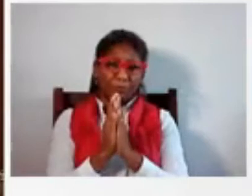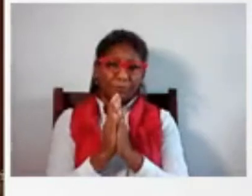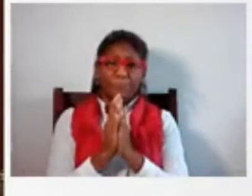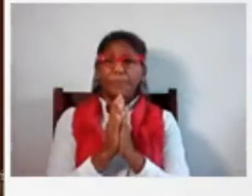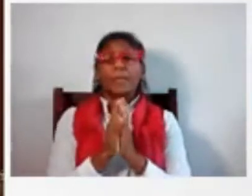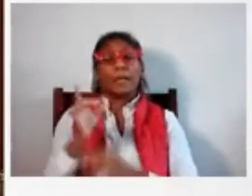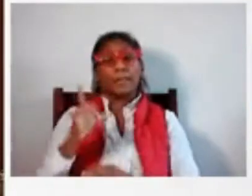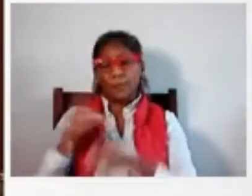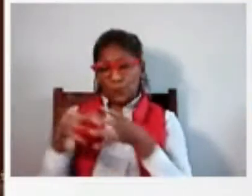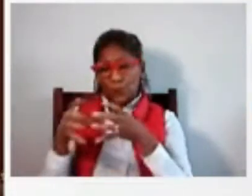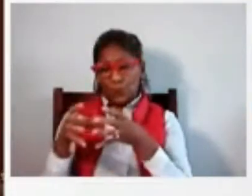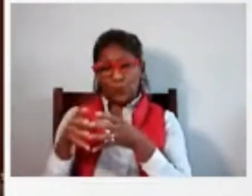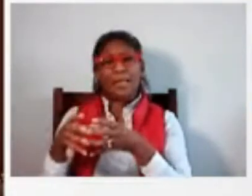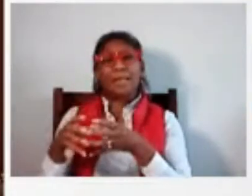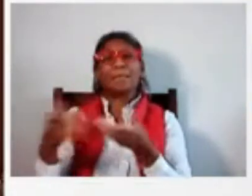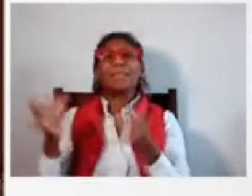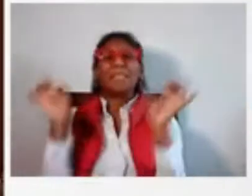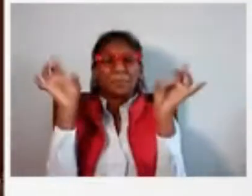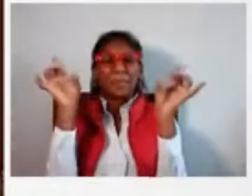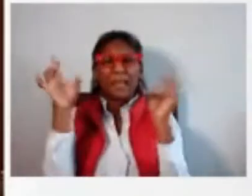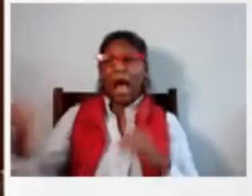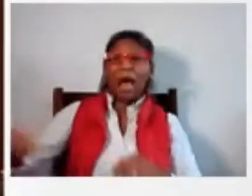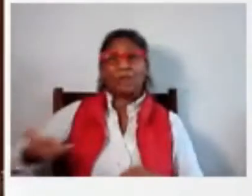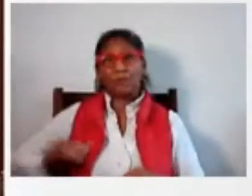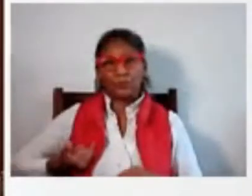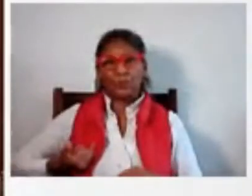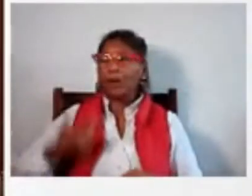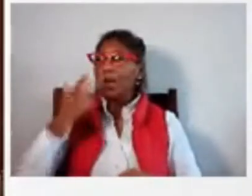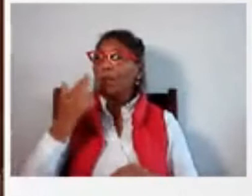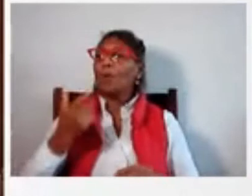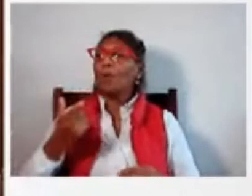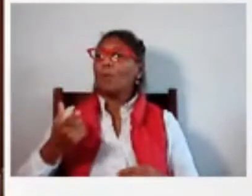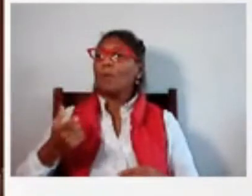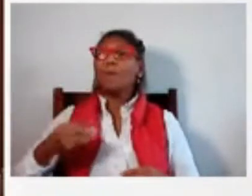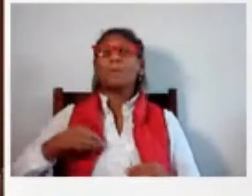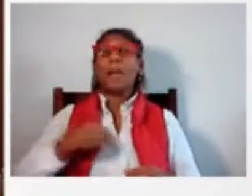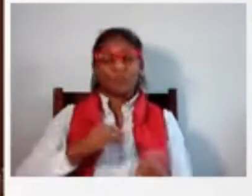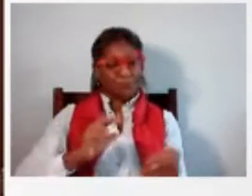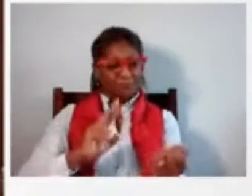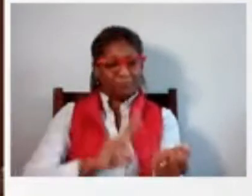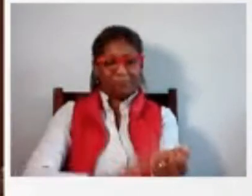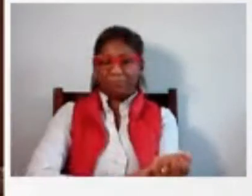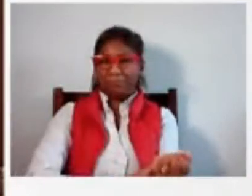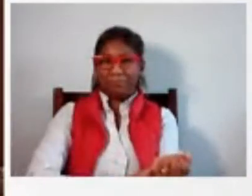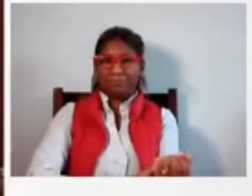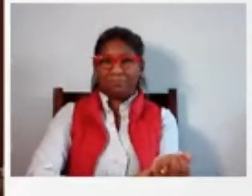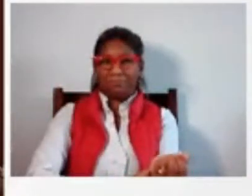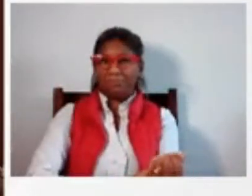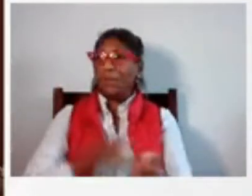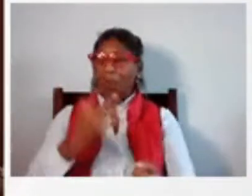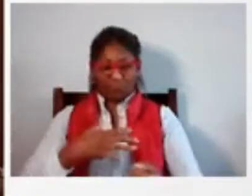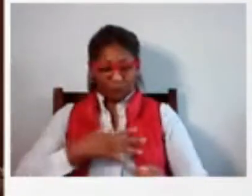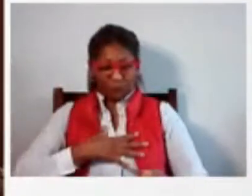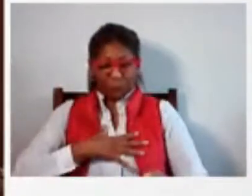especialista me disse uma vez, com os dados que nós estamos trabalhando, mais do que um dedo no pulso, é um eletrocardiograma completo, informações sobre o